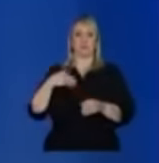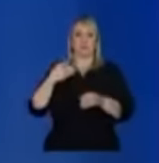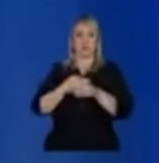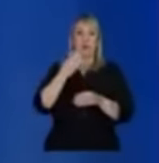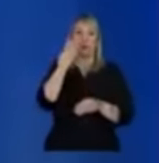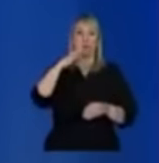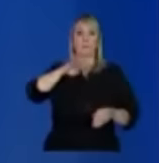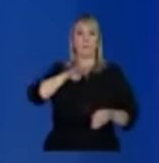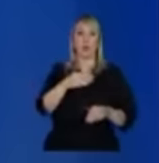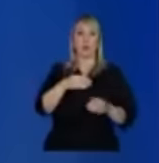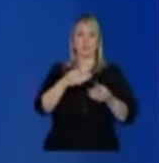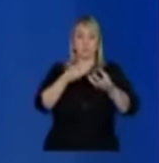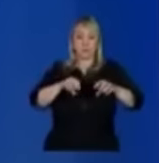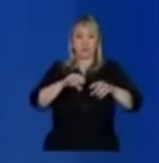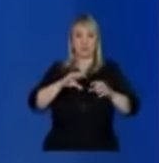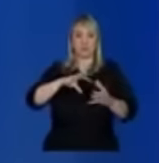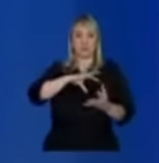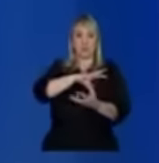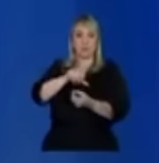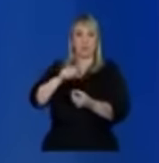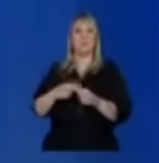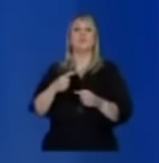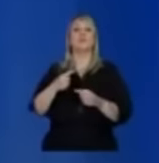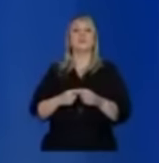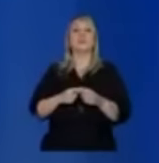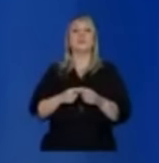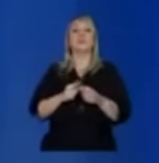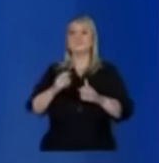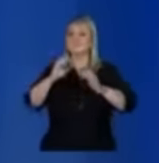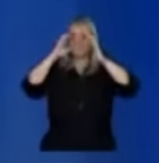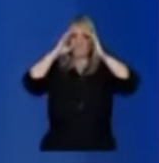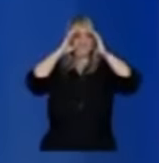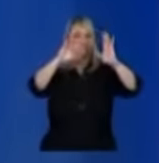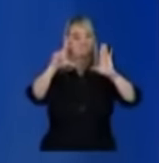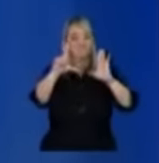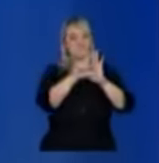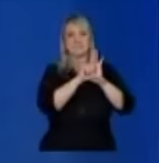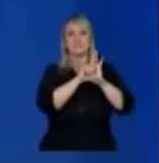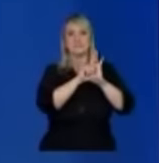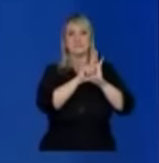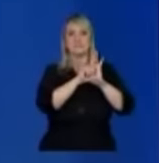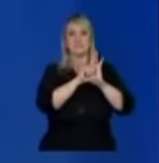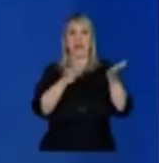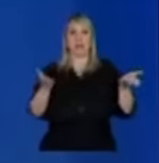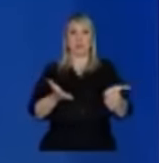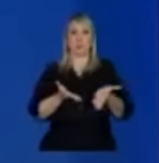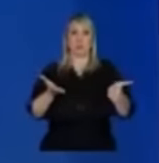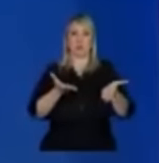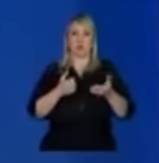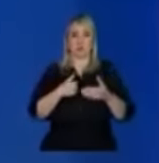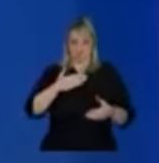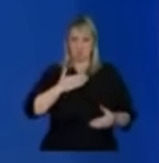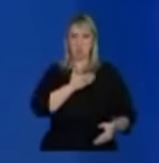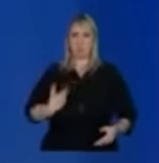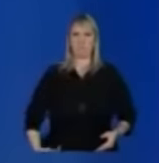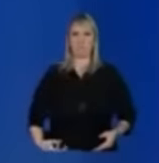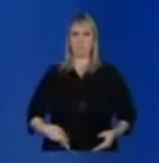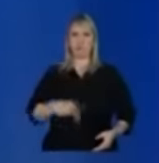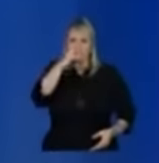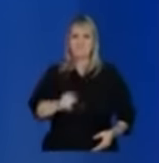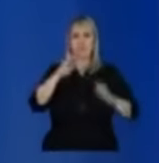bilhões de prejuízo no mundo. Porque não respeita a legislação em vigor. No meu governo vai respeitar. Nós